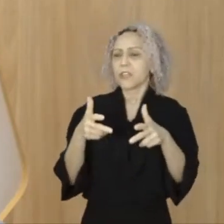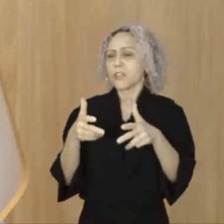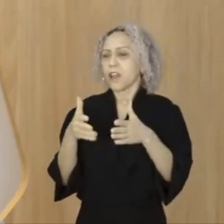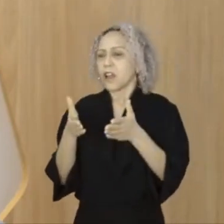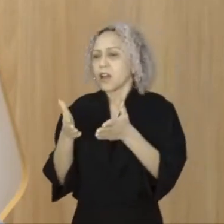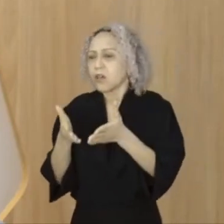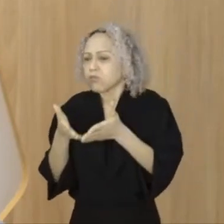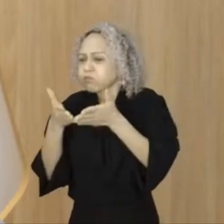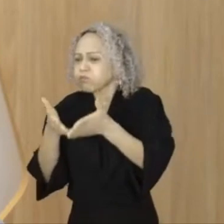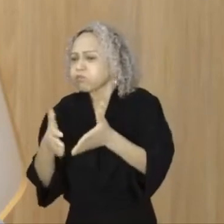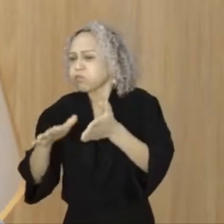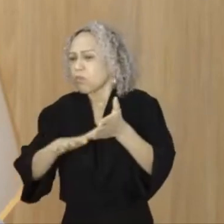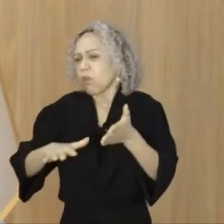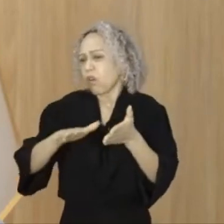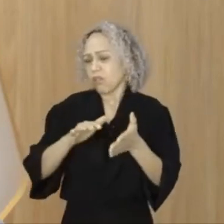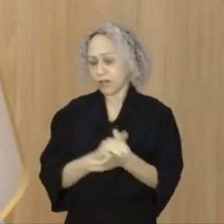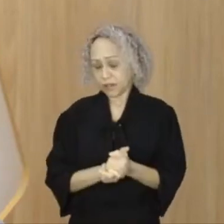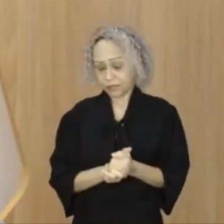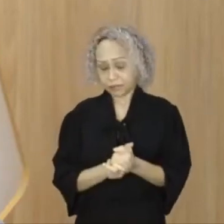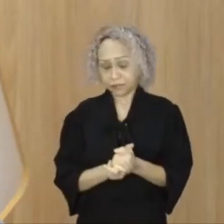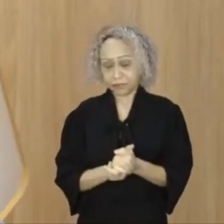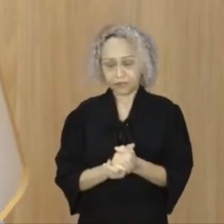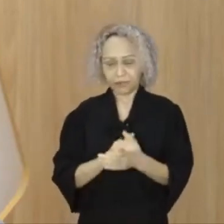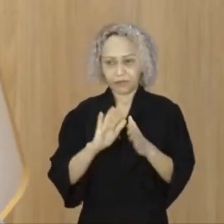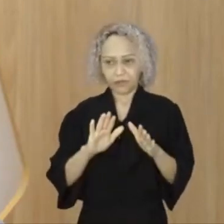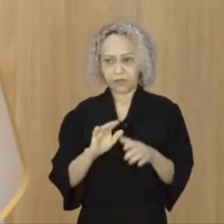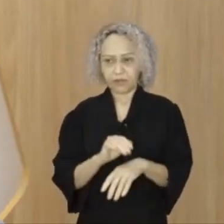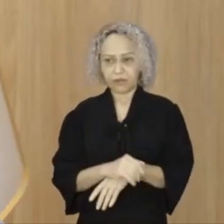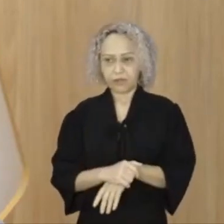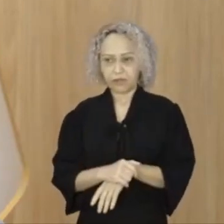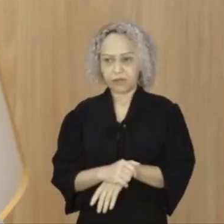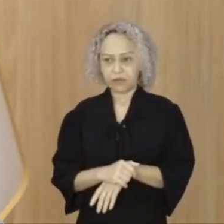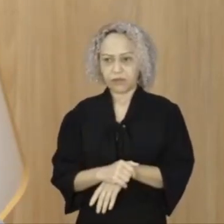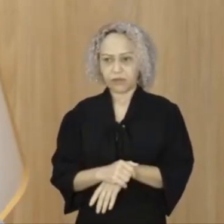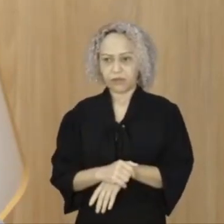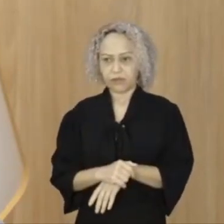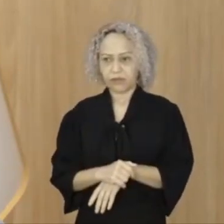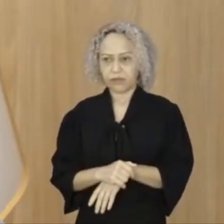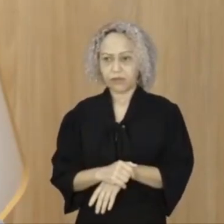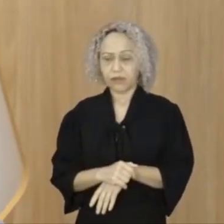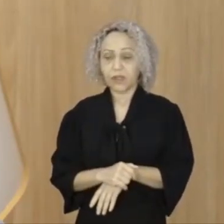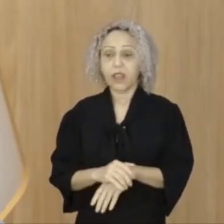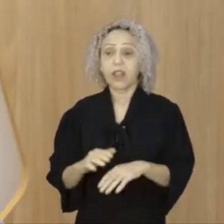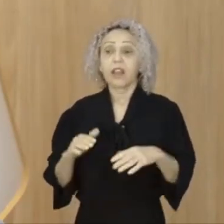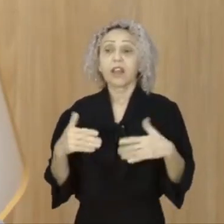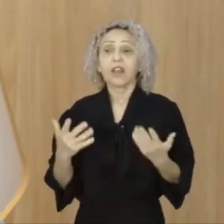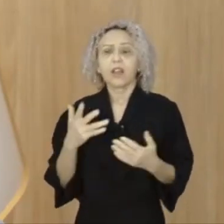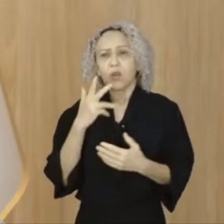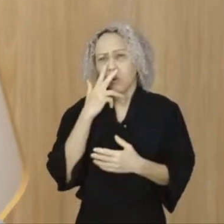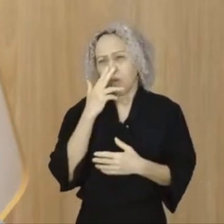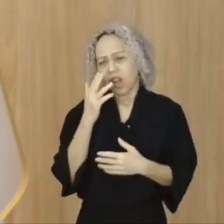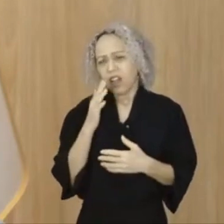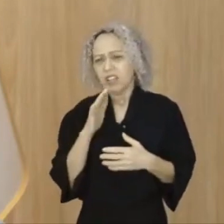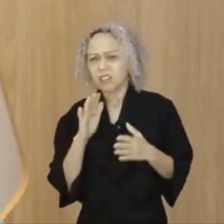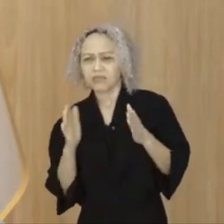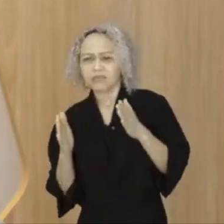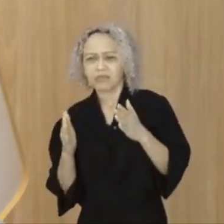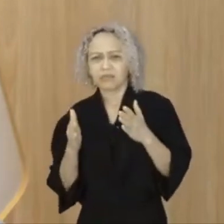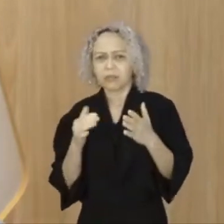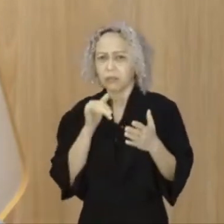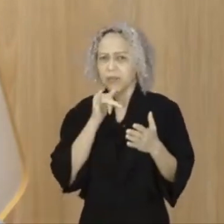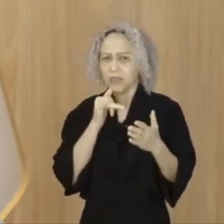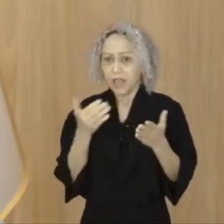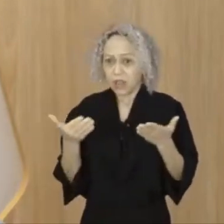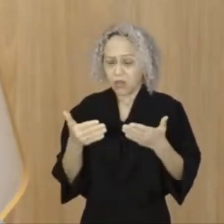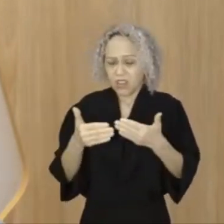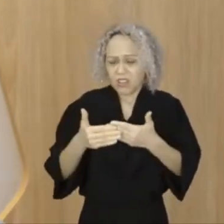a matéria-prima, não precisa alocar por causa de incentivo fiscal. Então, eu acho que depois de uns 10 anos, o Brasil vai ficar uniforme